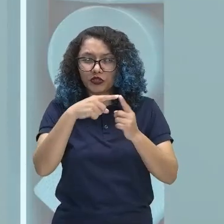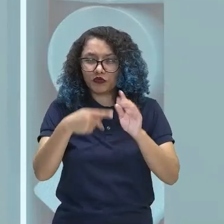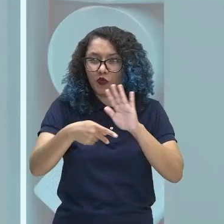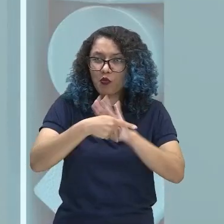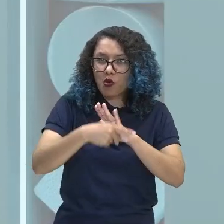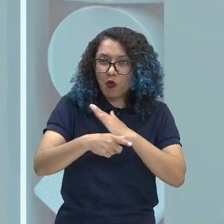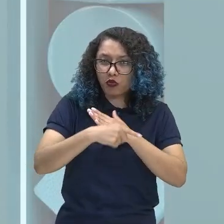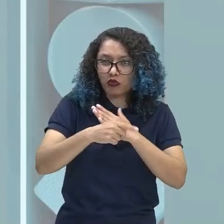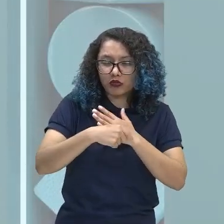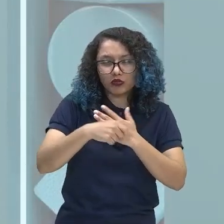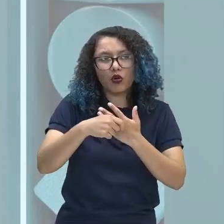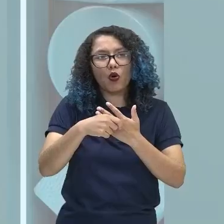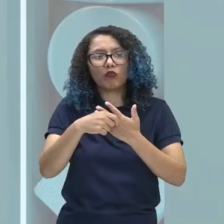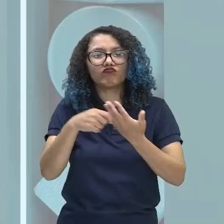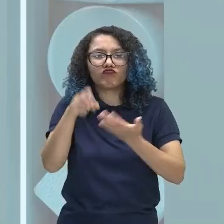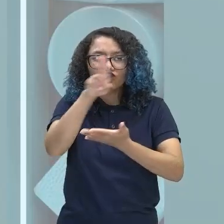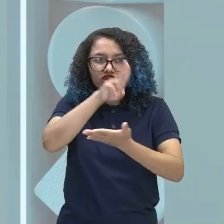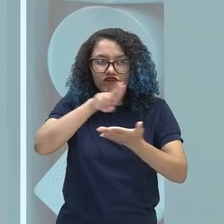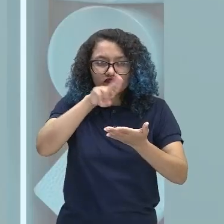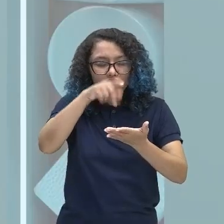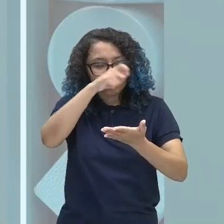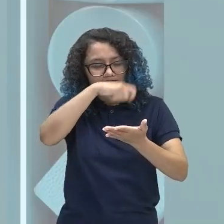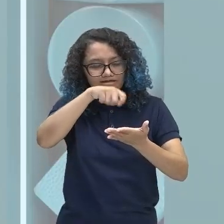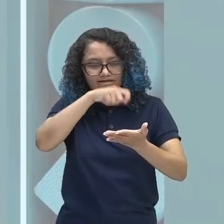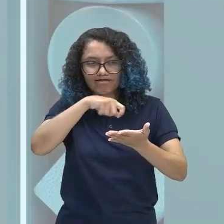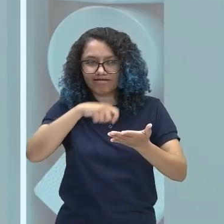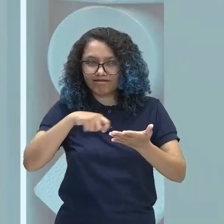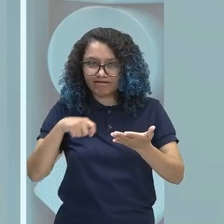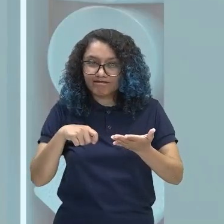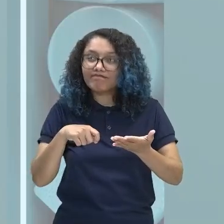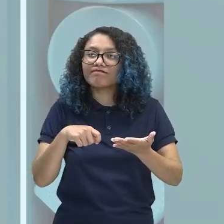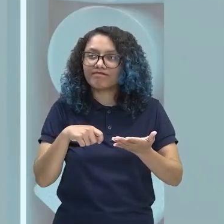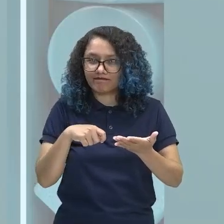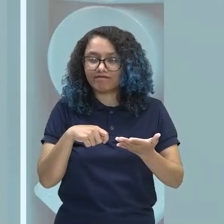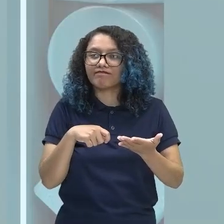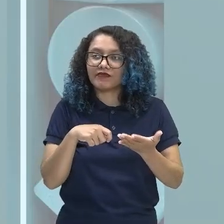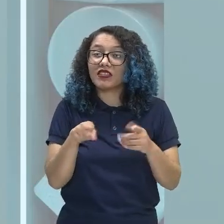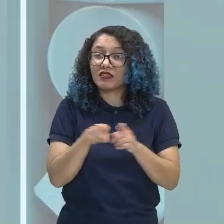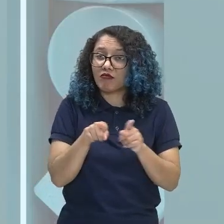escritor utilizou para escrever uma história,